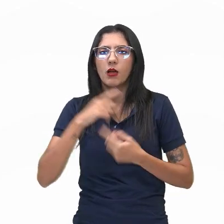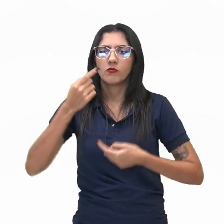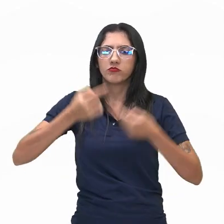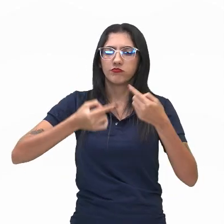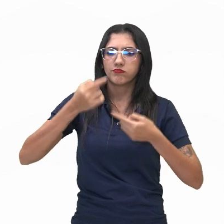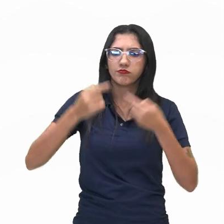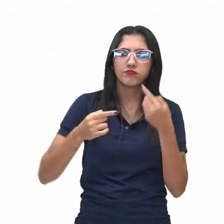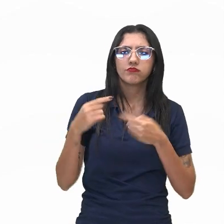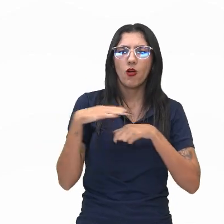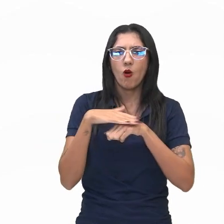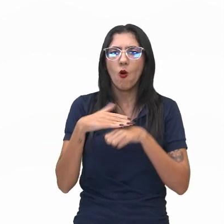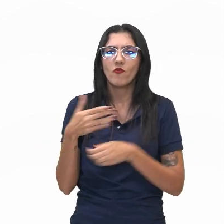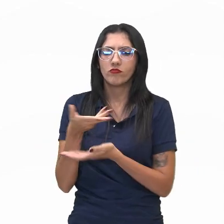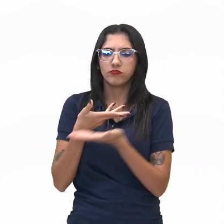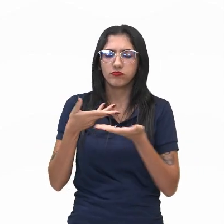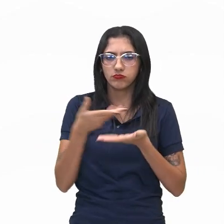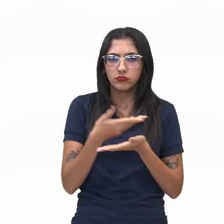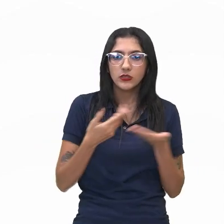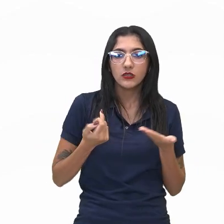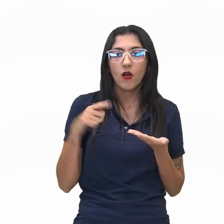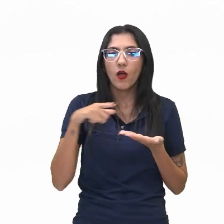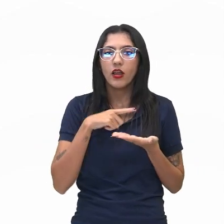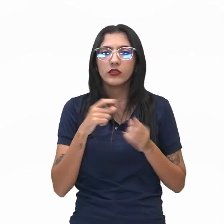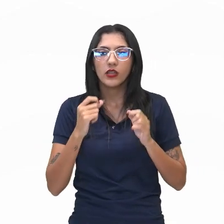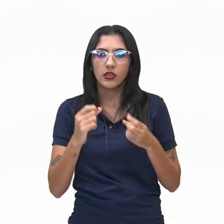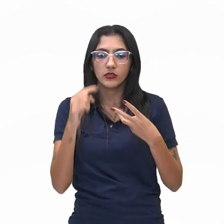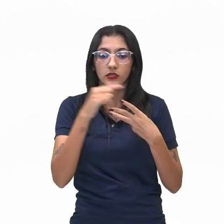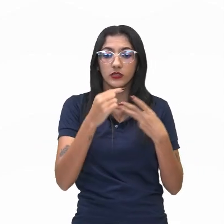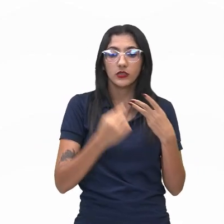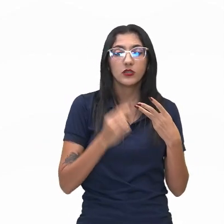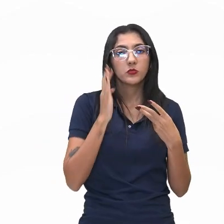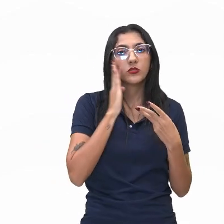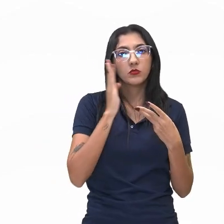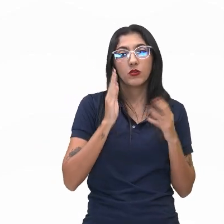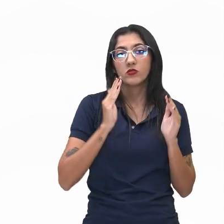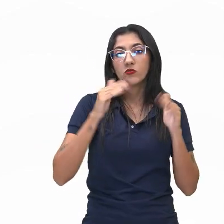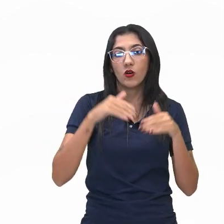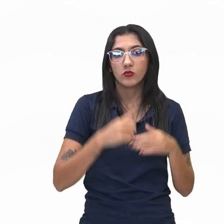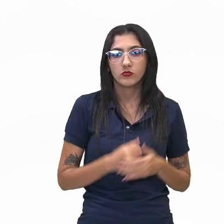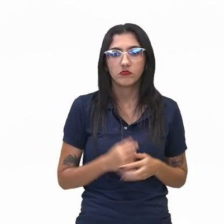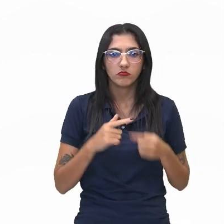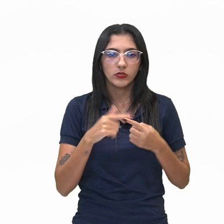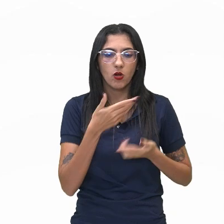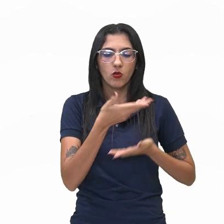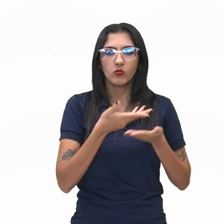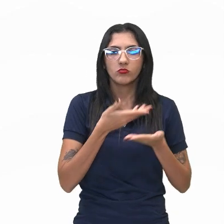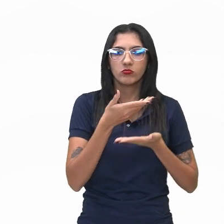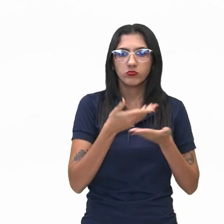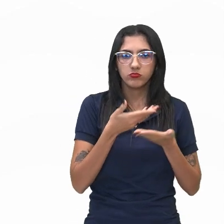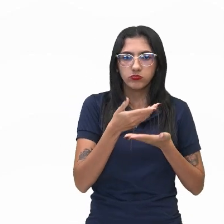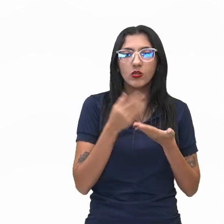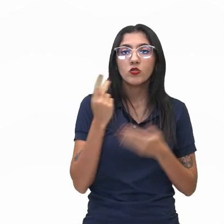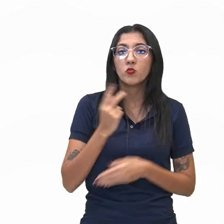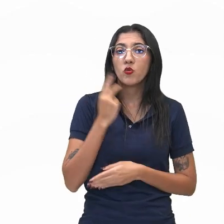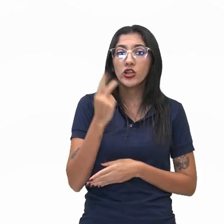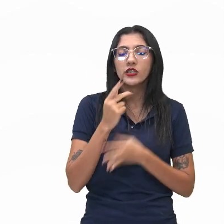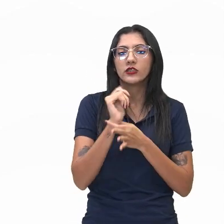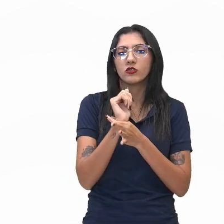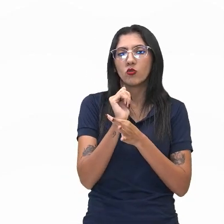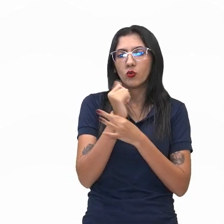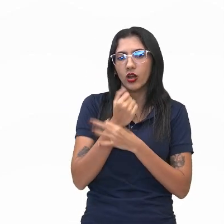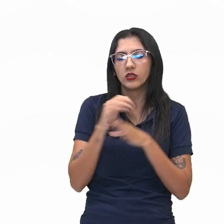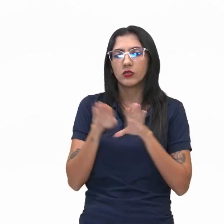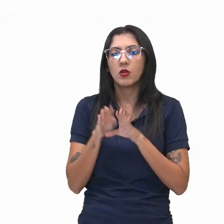entre os países, ela vai se dar em 3 principais pilares, que vai ser a cooperação em política e